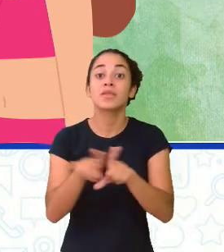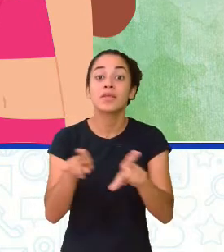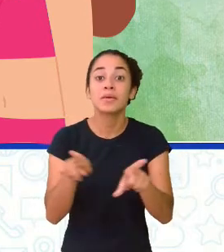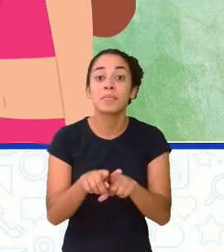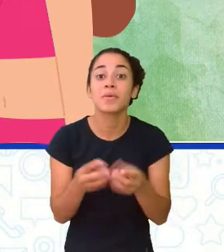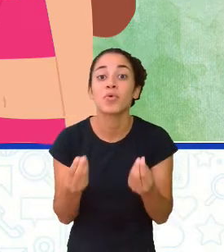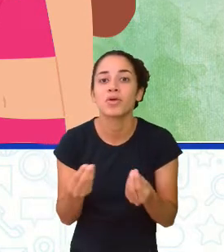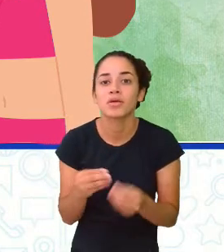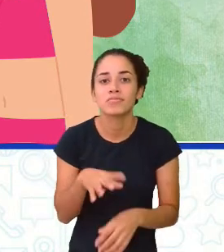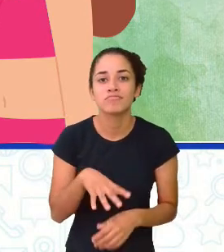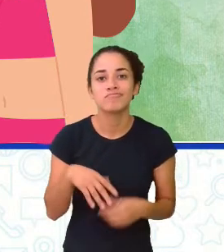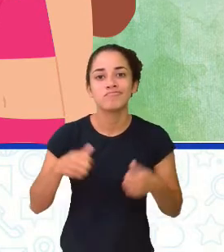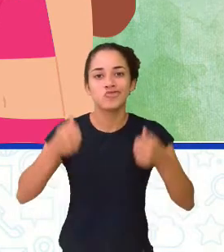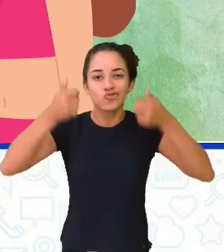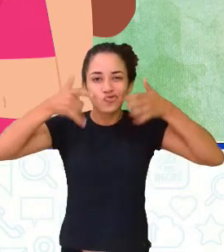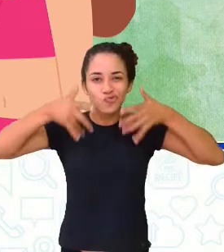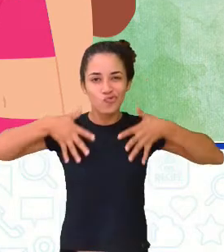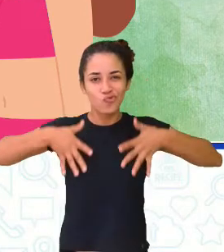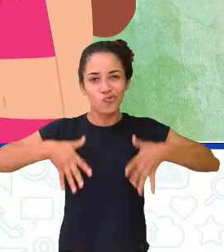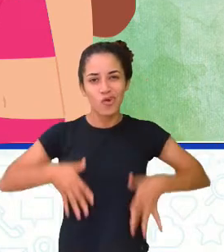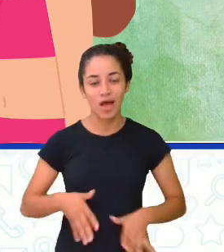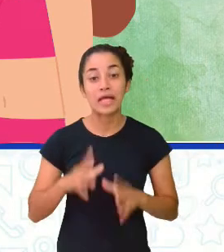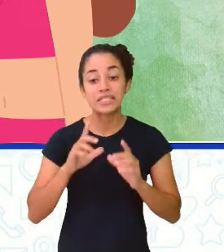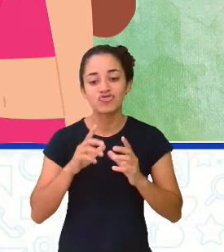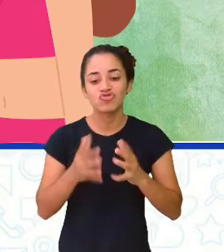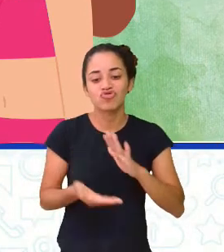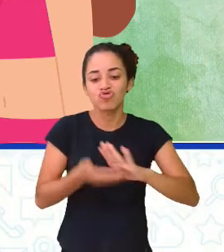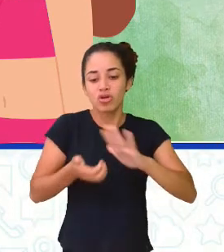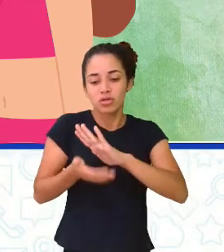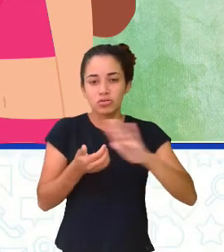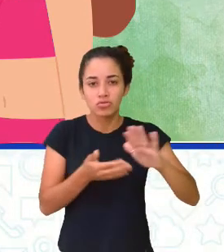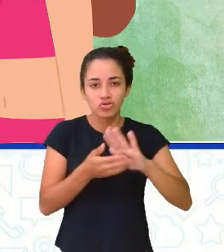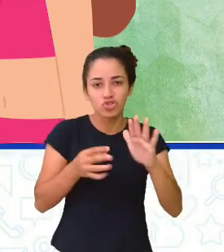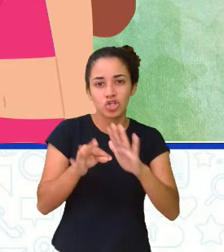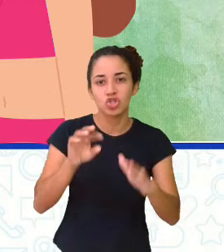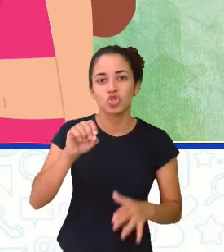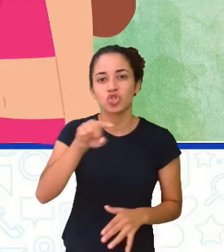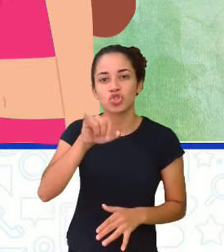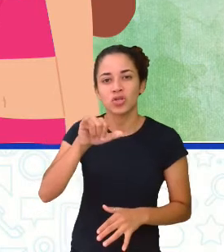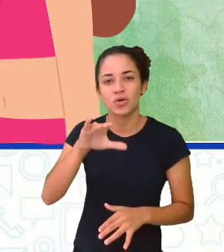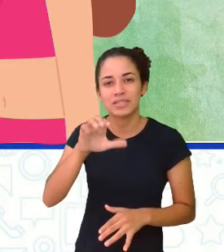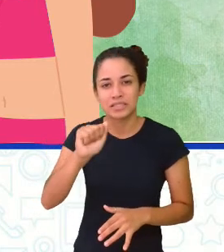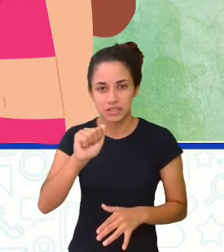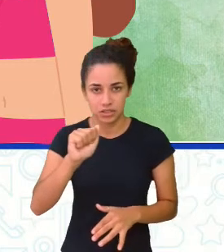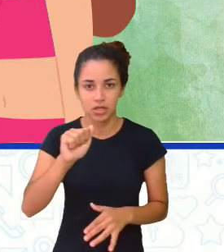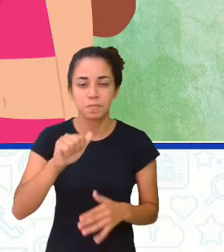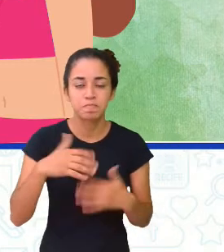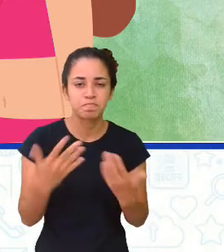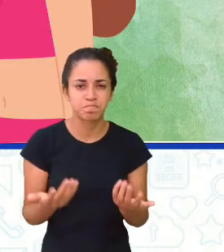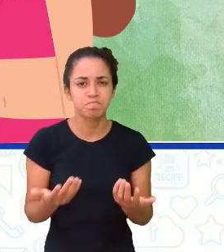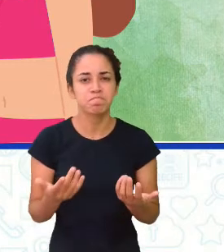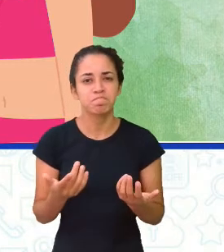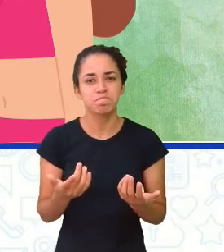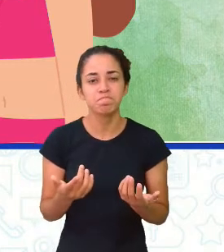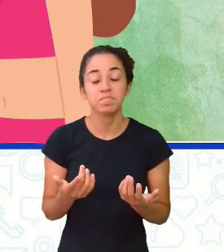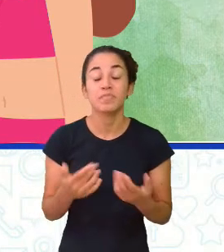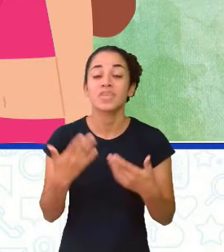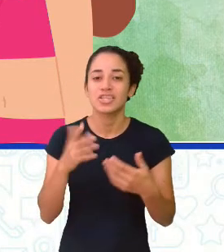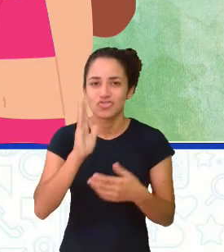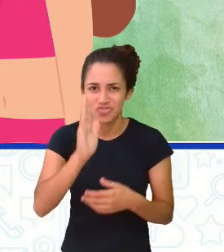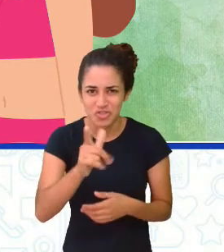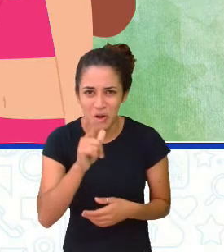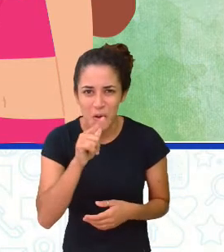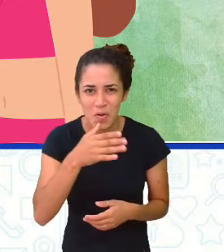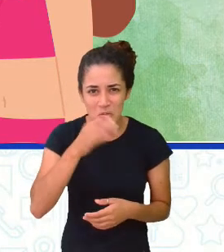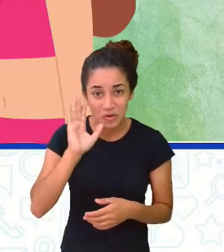poder transpirar e eliminar as toxinas que estão concentradas no nosso corpo. Então aí, você já tomou uma